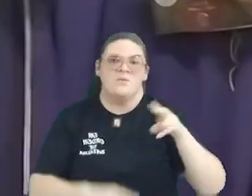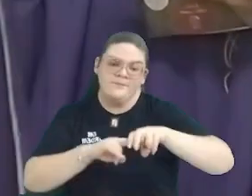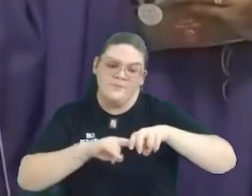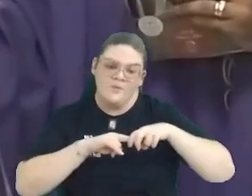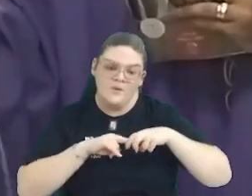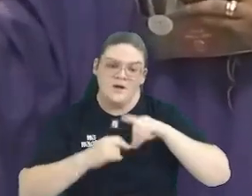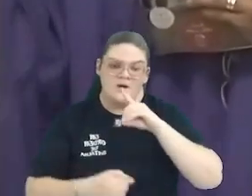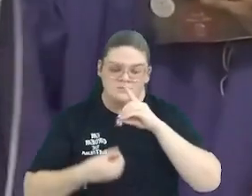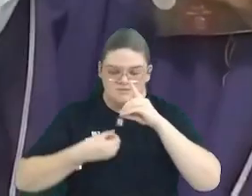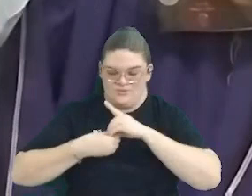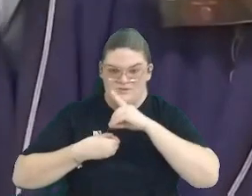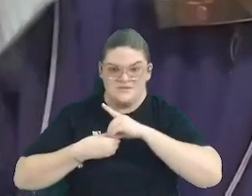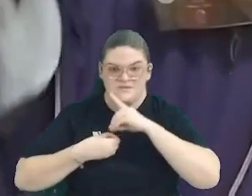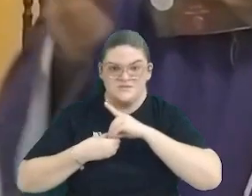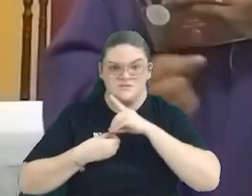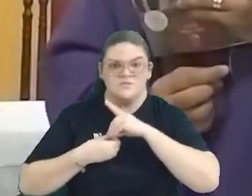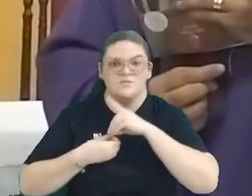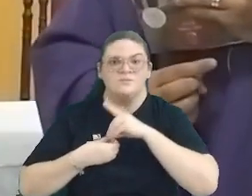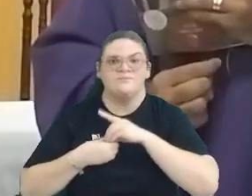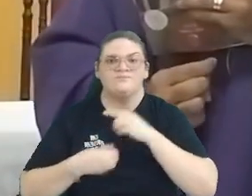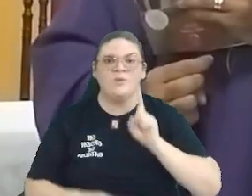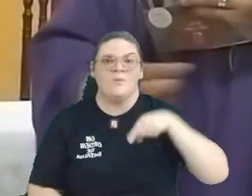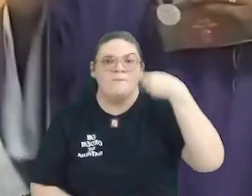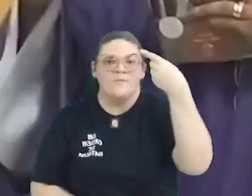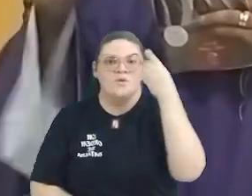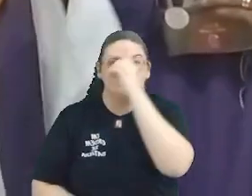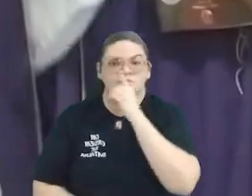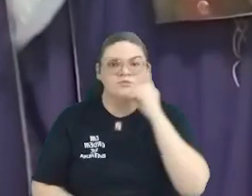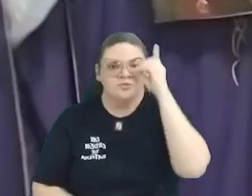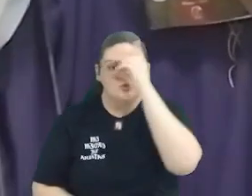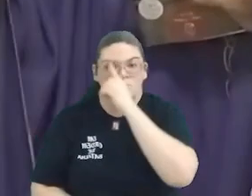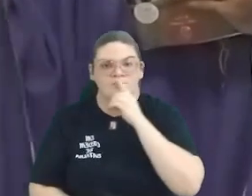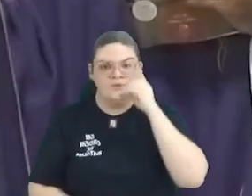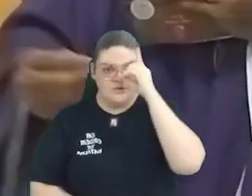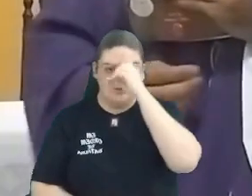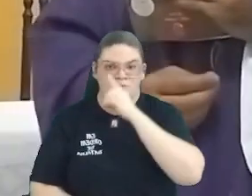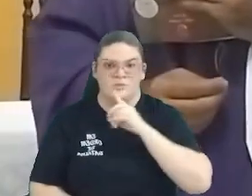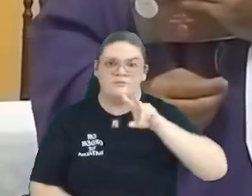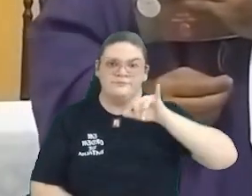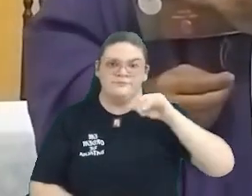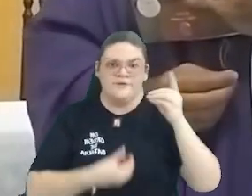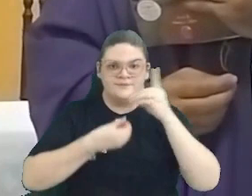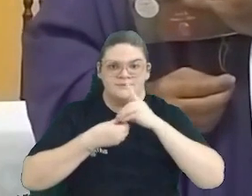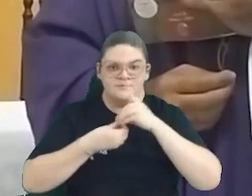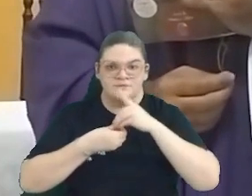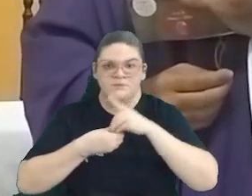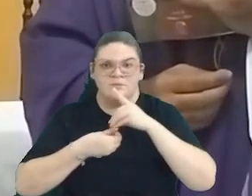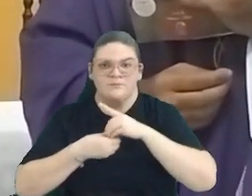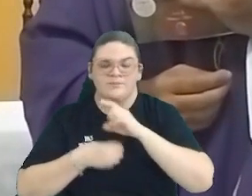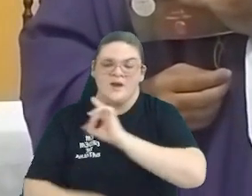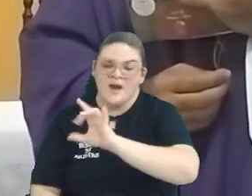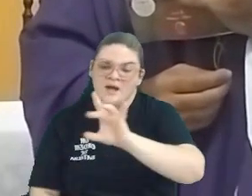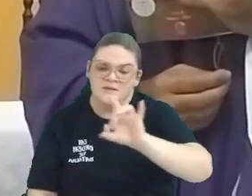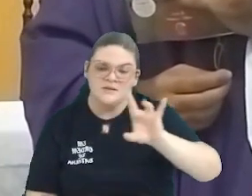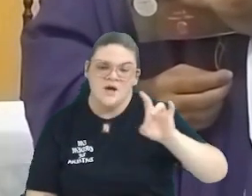próximo domingo é o dia da devolução do dízimo, cada um também com o seu dízimo se torna responsável